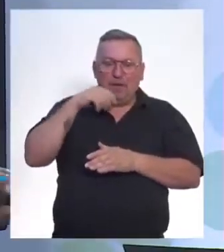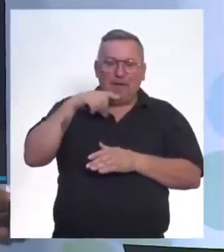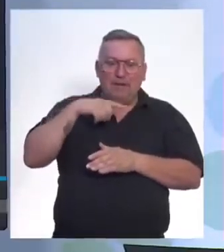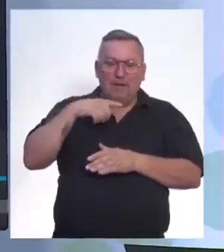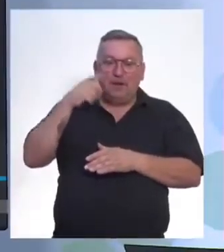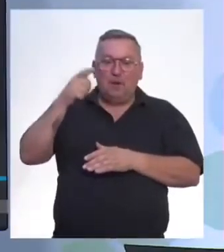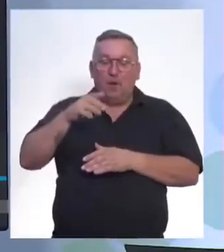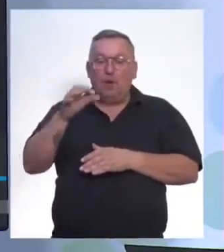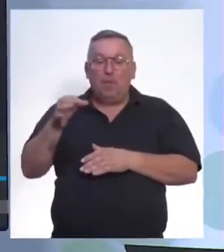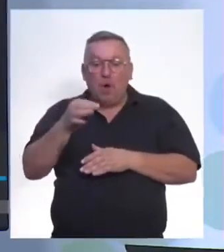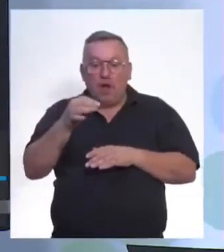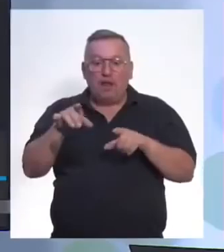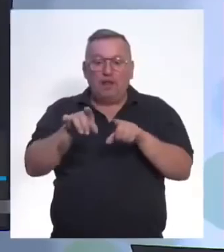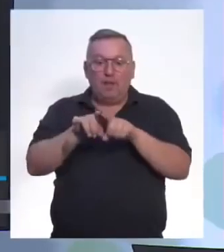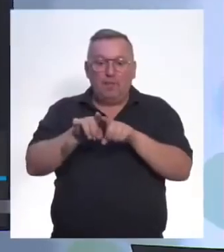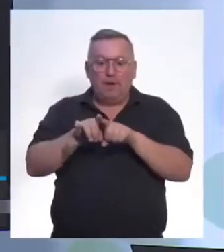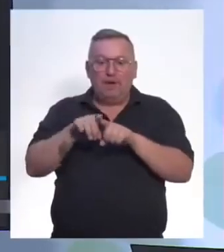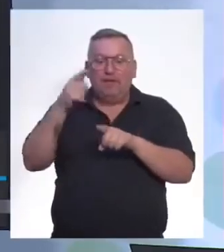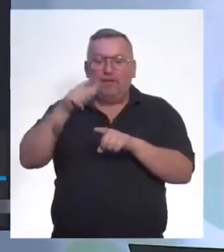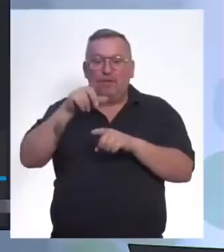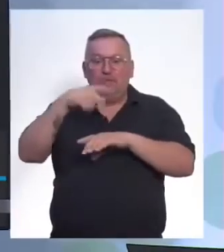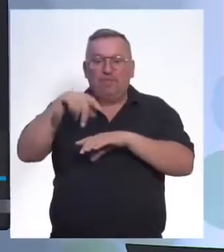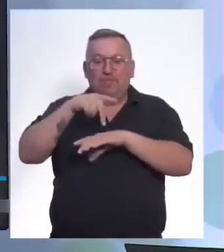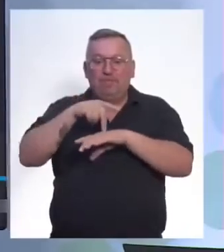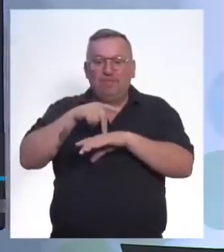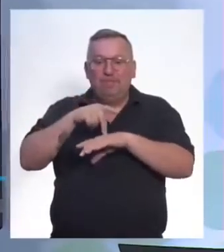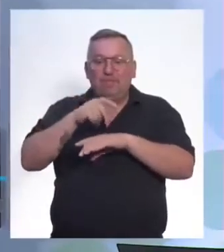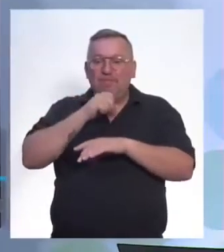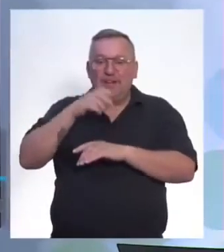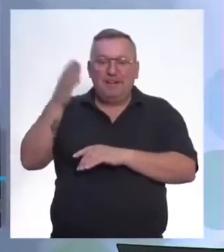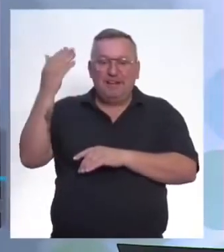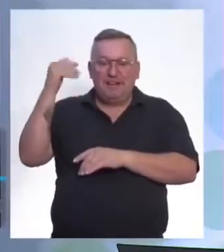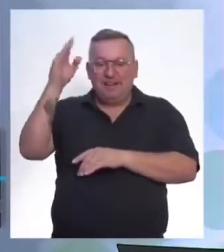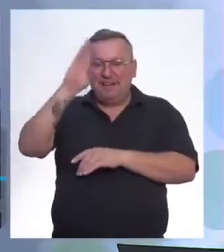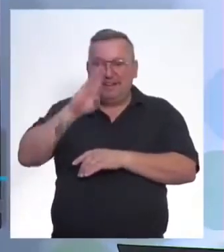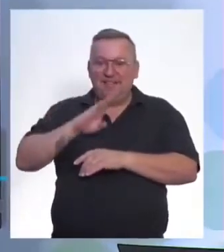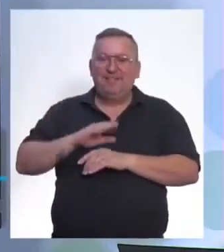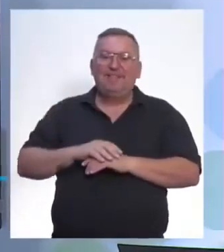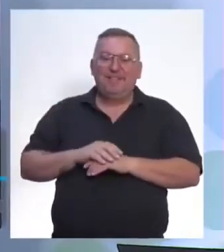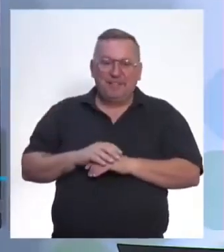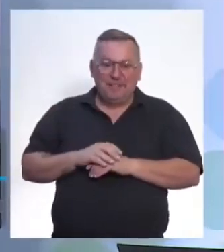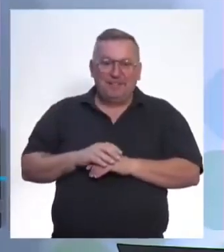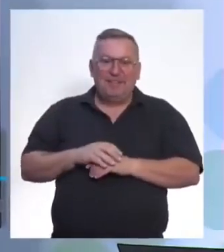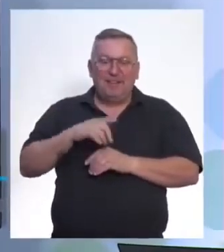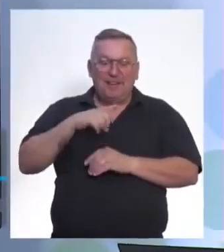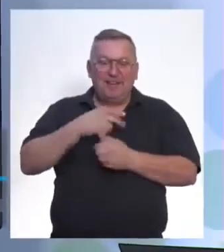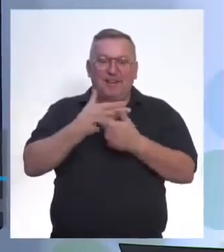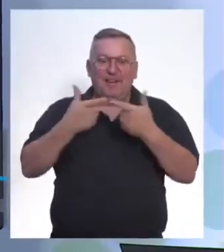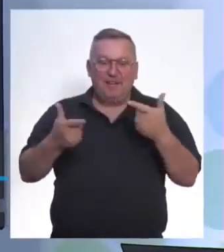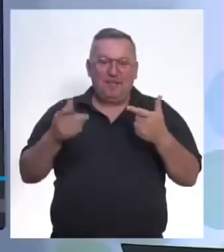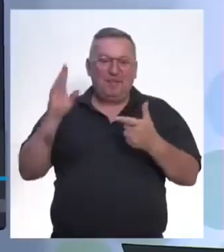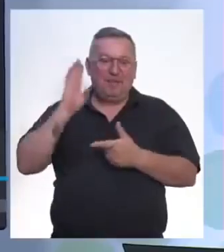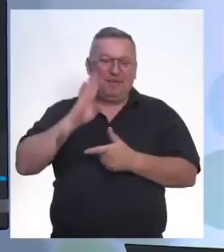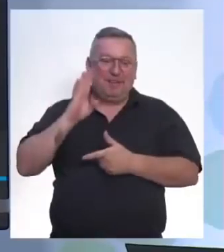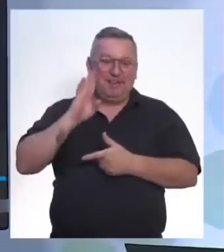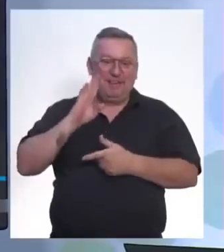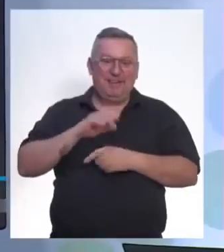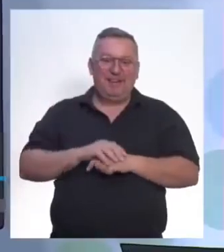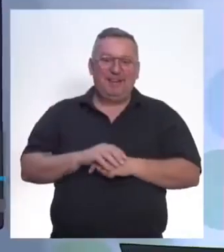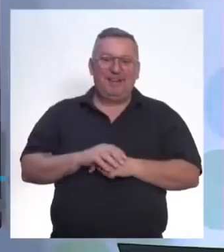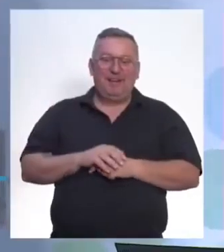e outras moedas até, de outros países, moedas antigas do Brasil, ou seja, é algo bastante comum.